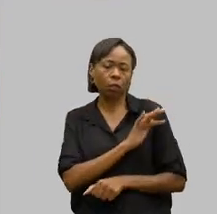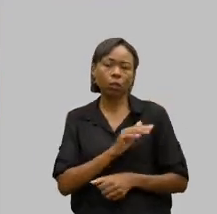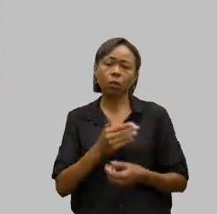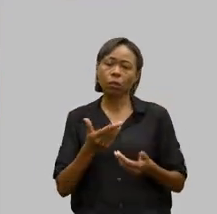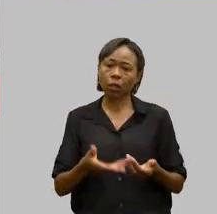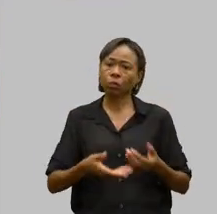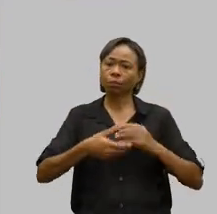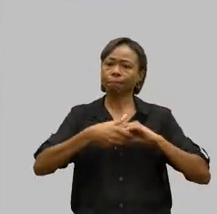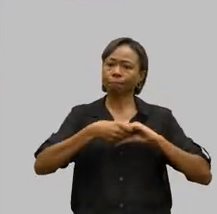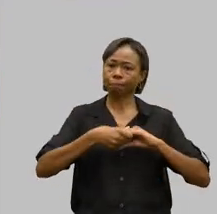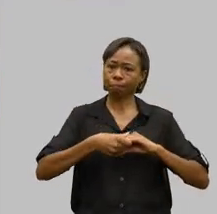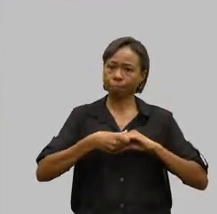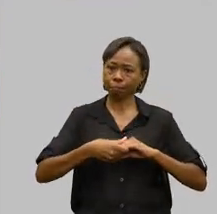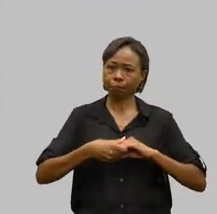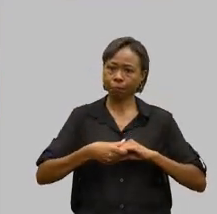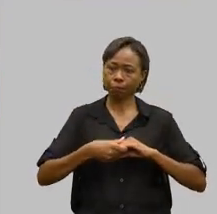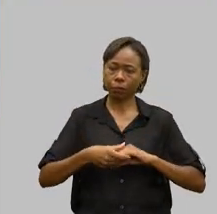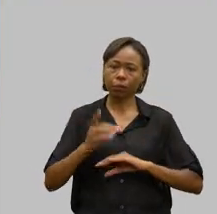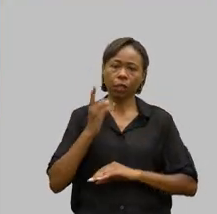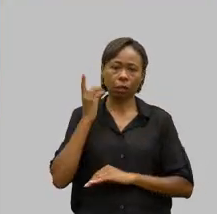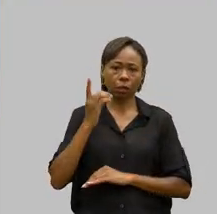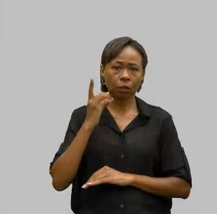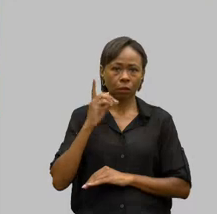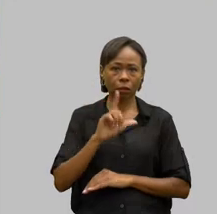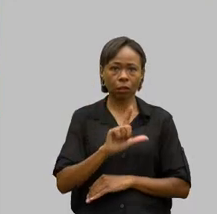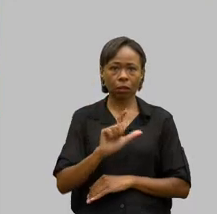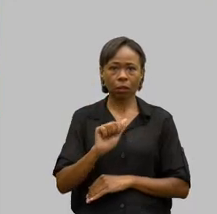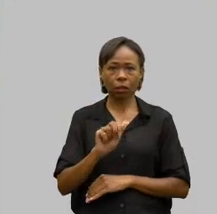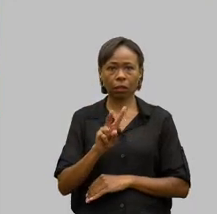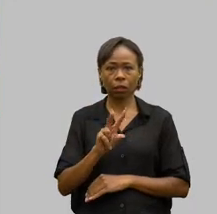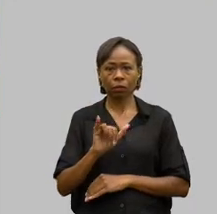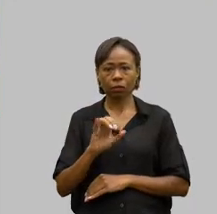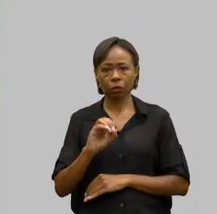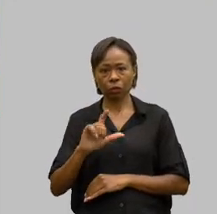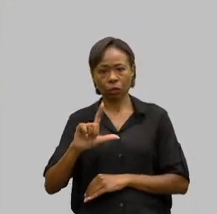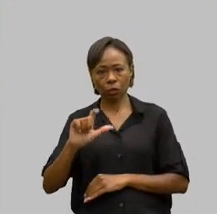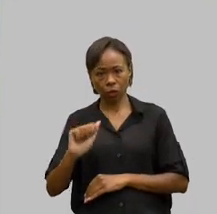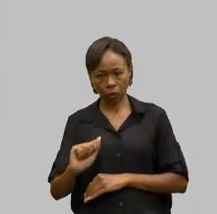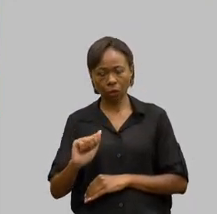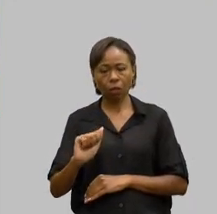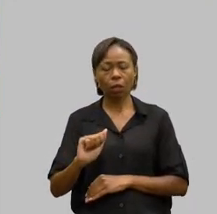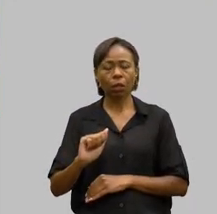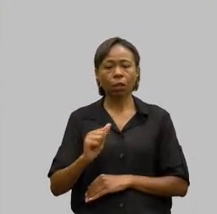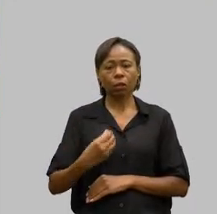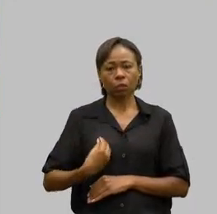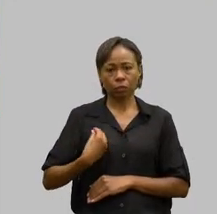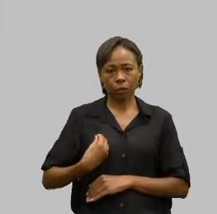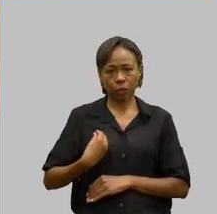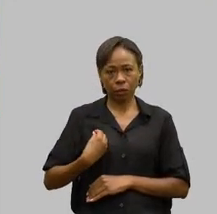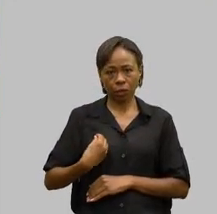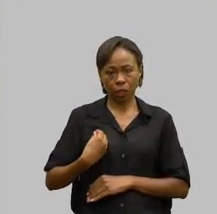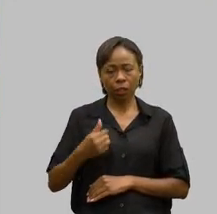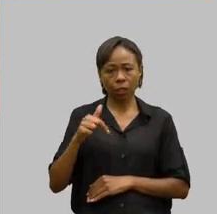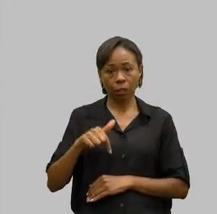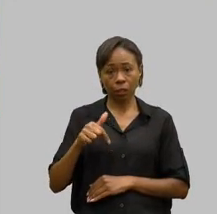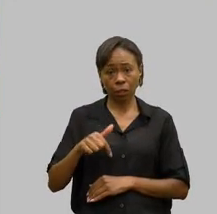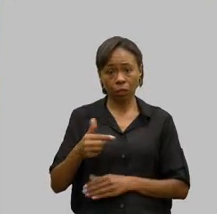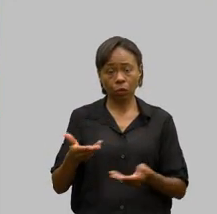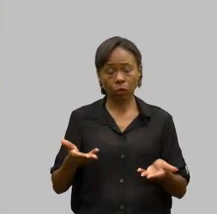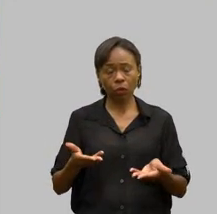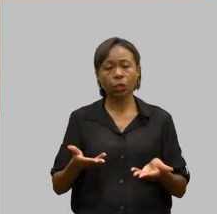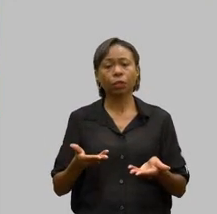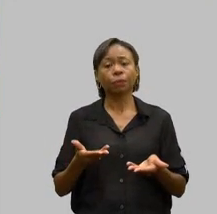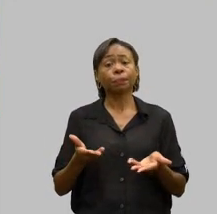o deputado Zela Viola, que está conosco também, aqui na Assembleia Fiscaliza da Educação. E